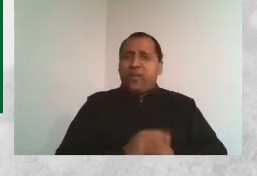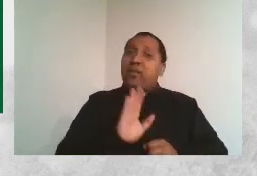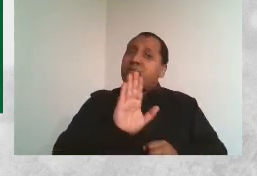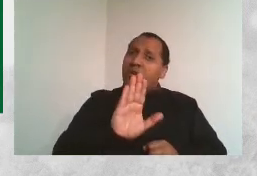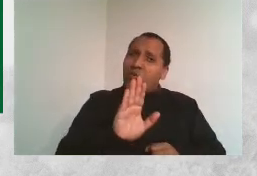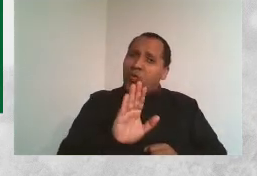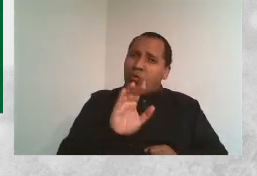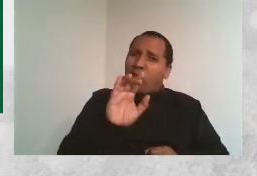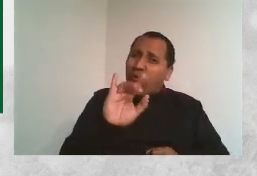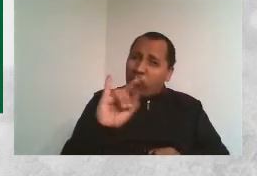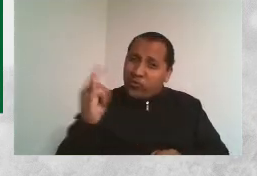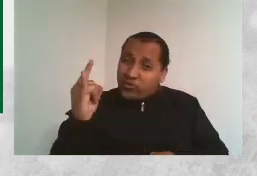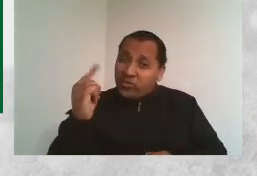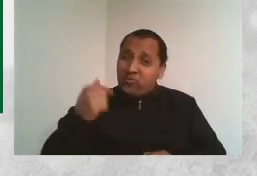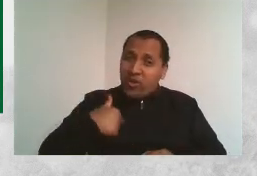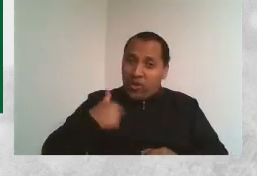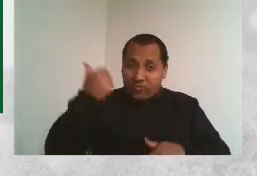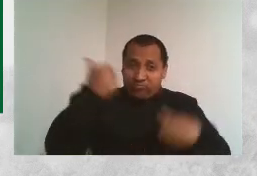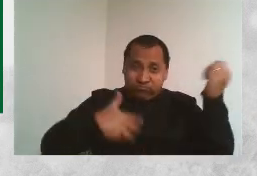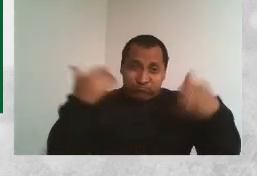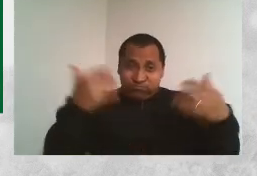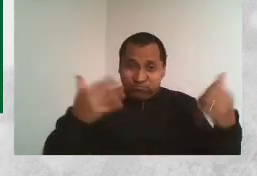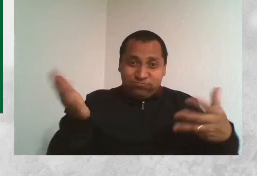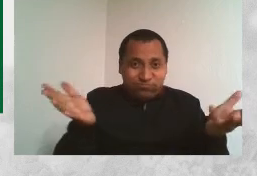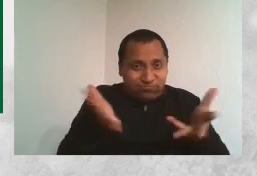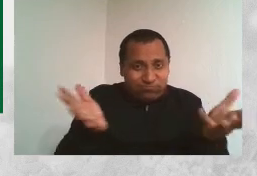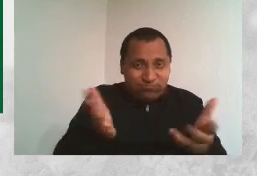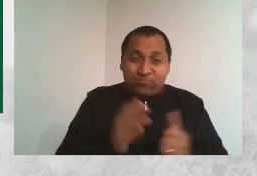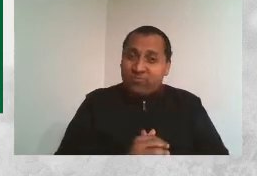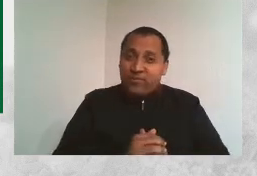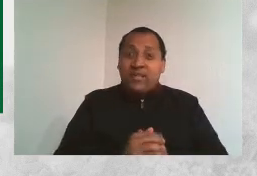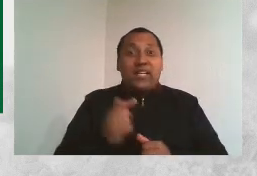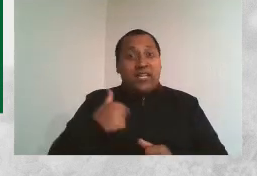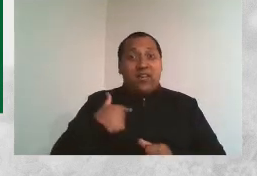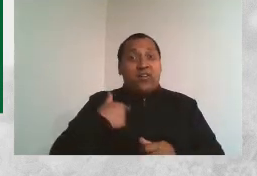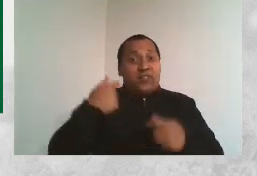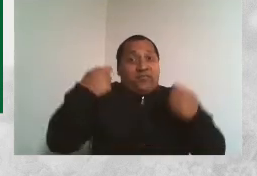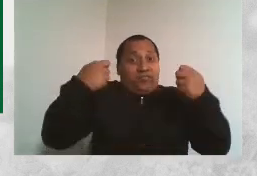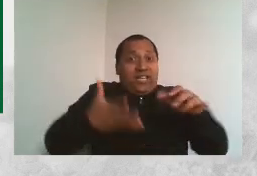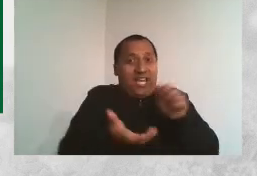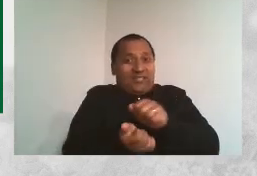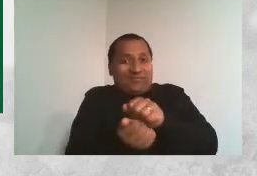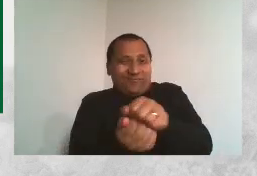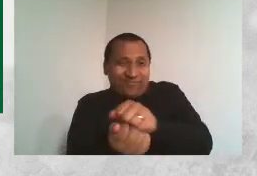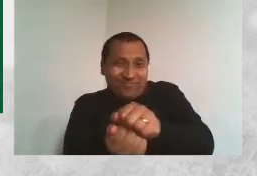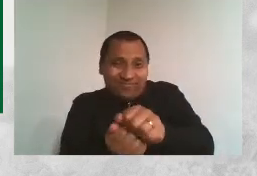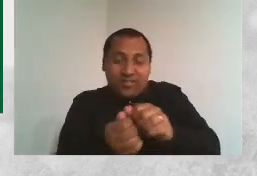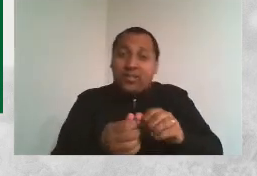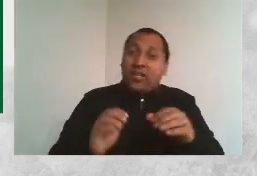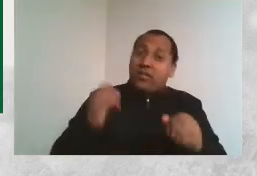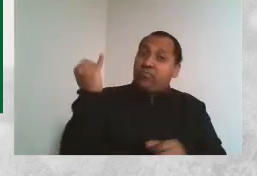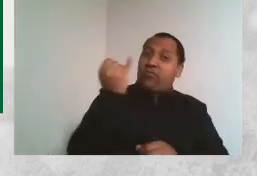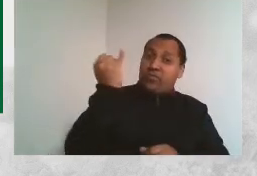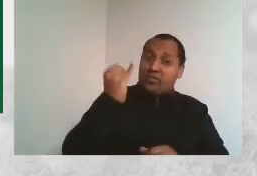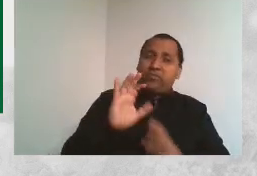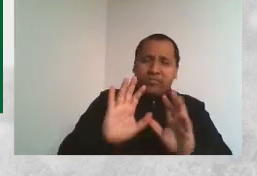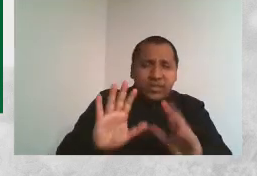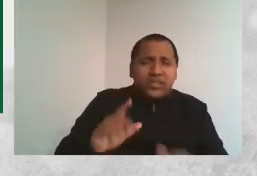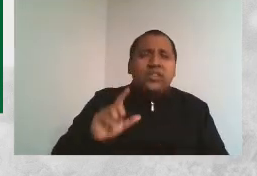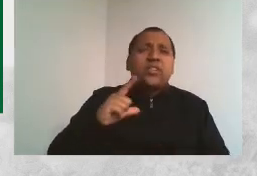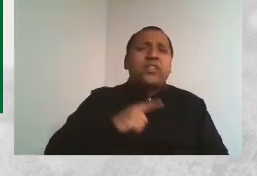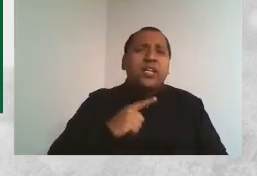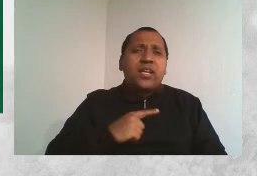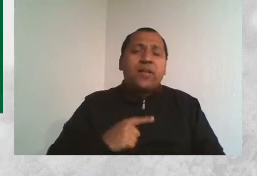queria destacar, que no fim eu falei da higienização e esqueci de falar, é como remover essa